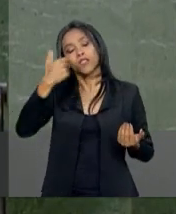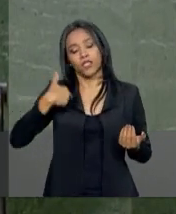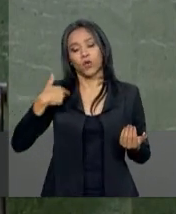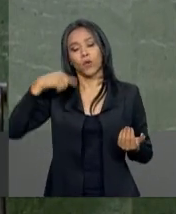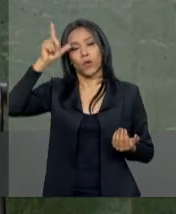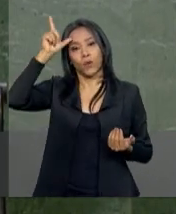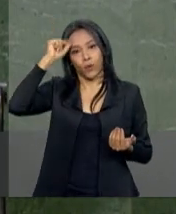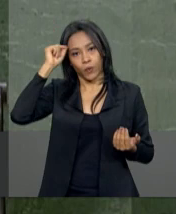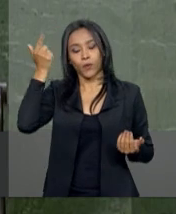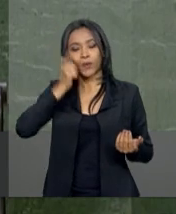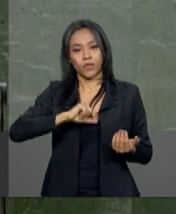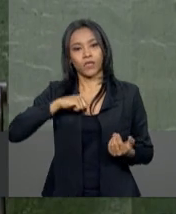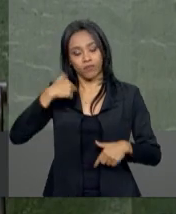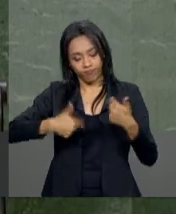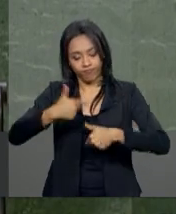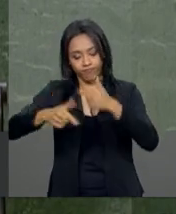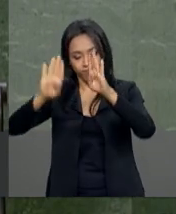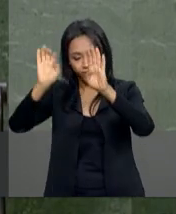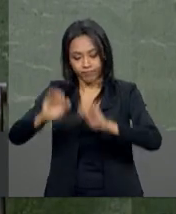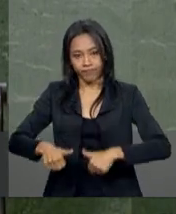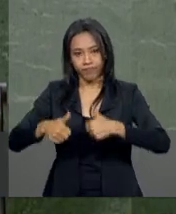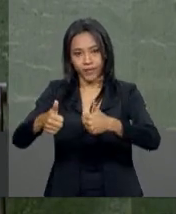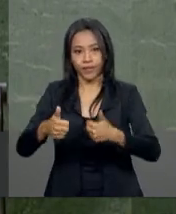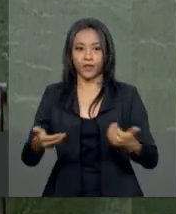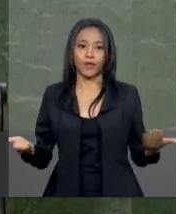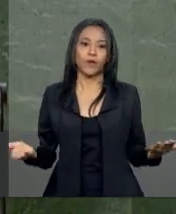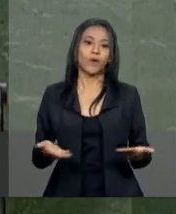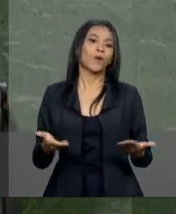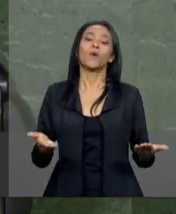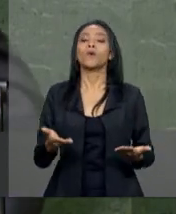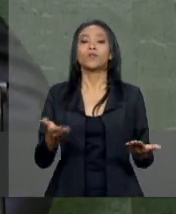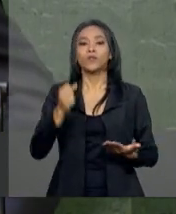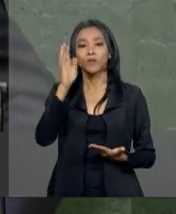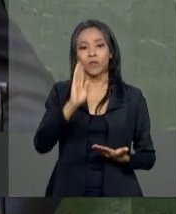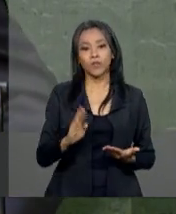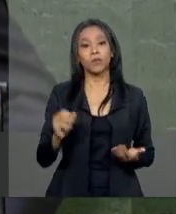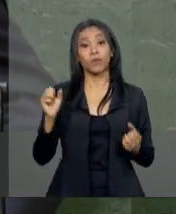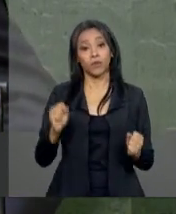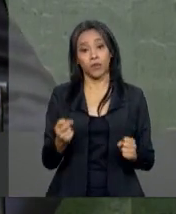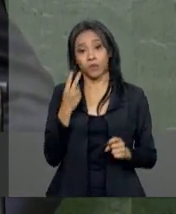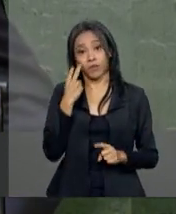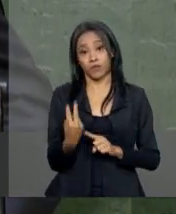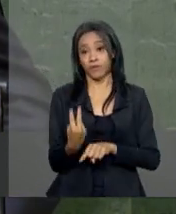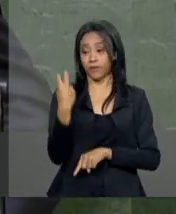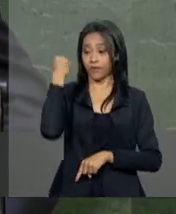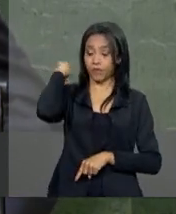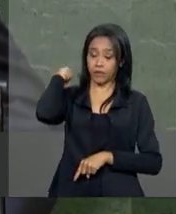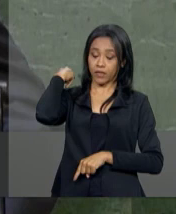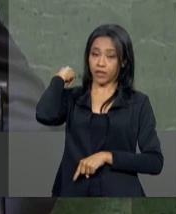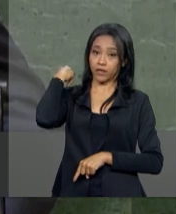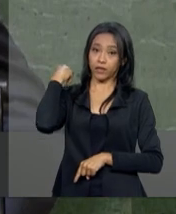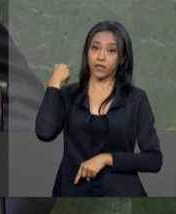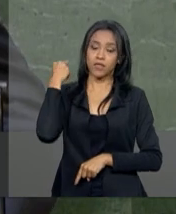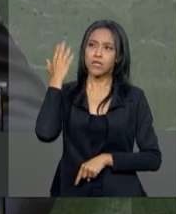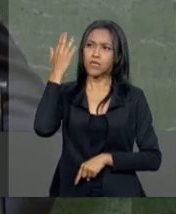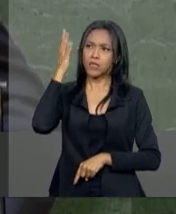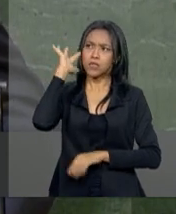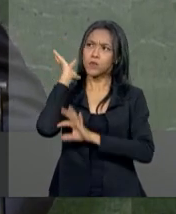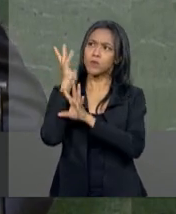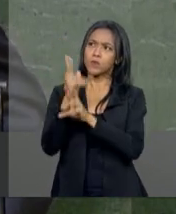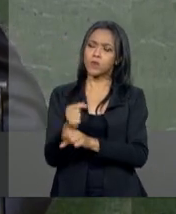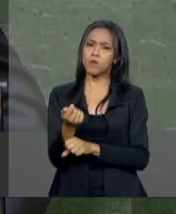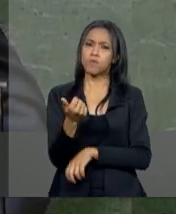cumprido hoje no brasil podemos olhar para trás e verificar o quanto fizemos um pouco